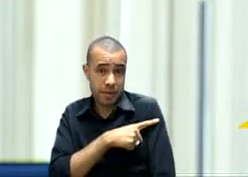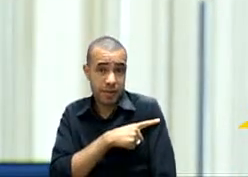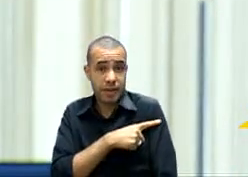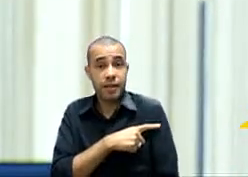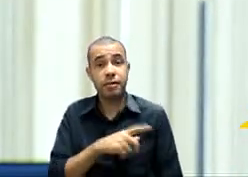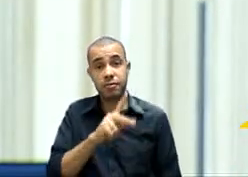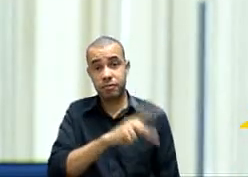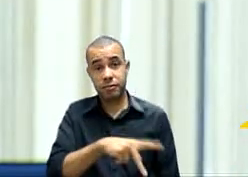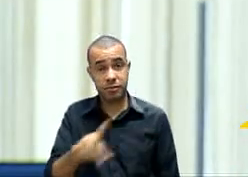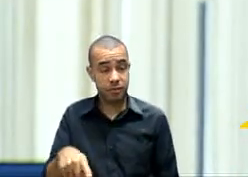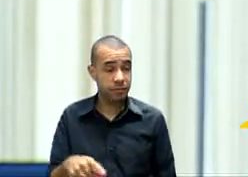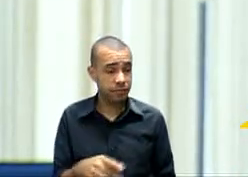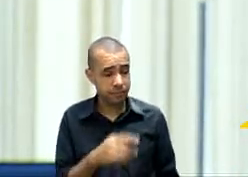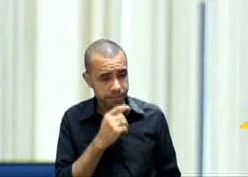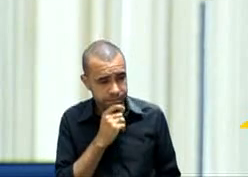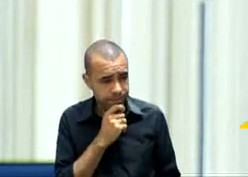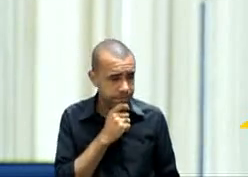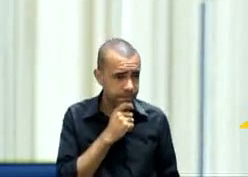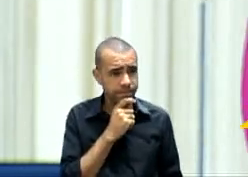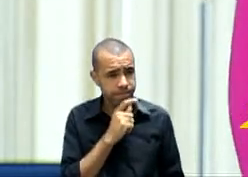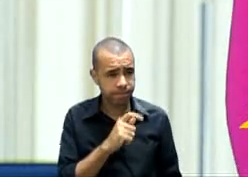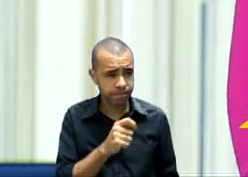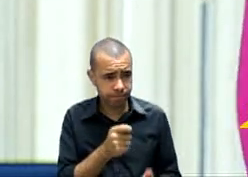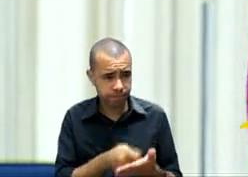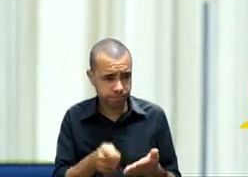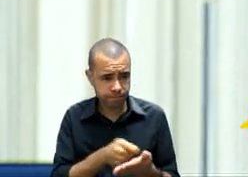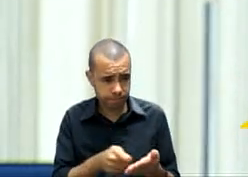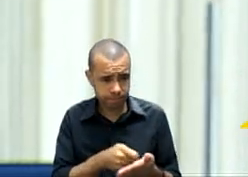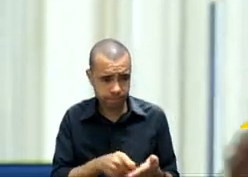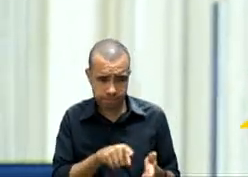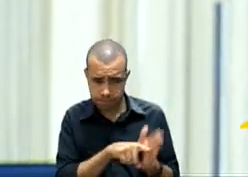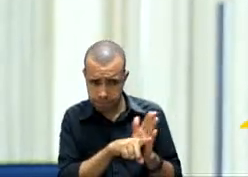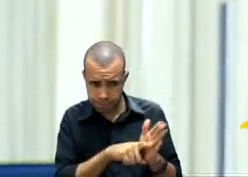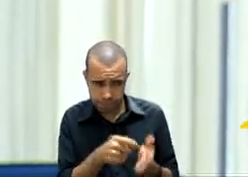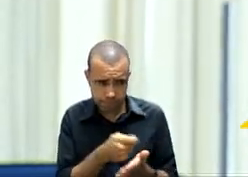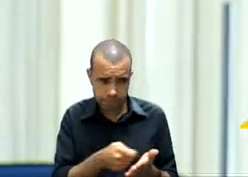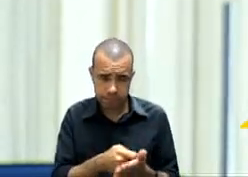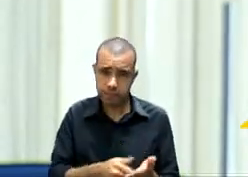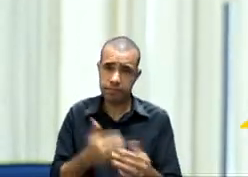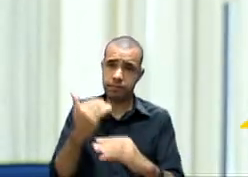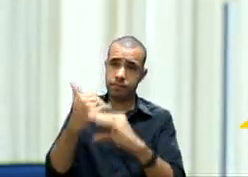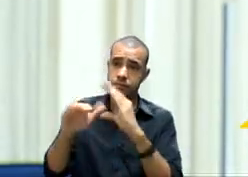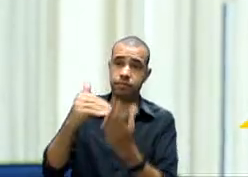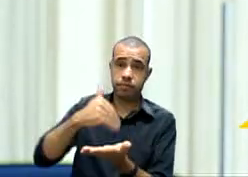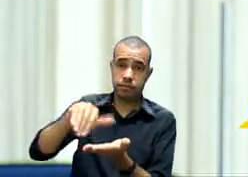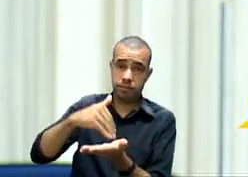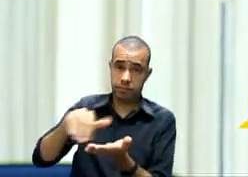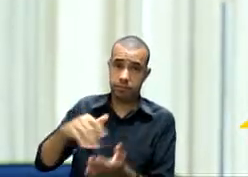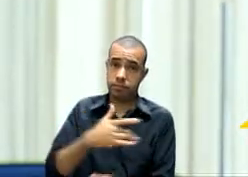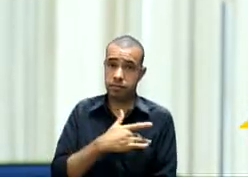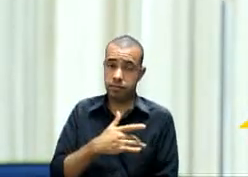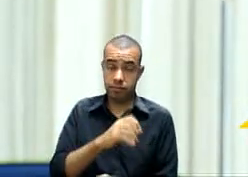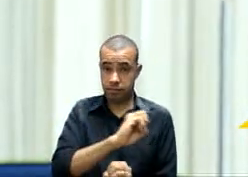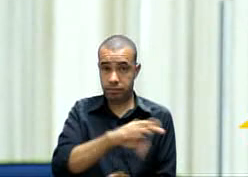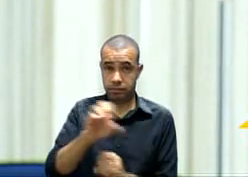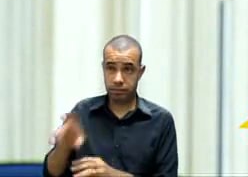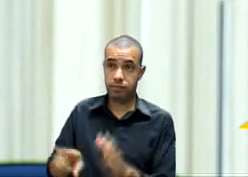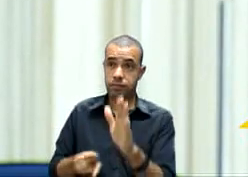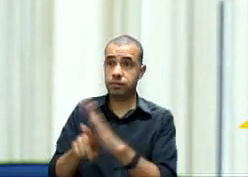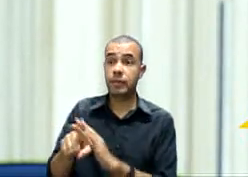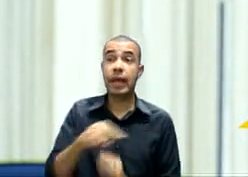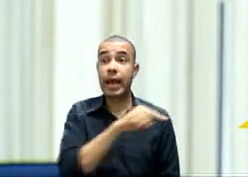fez uma recomendação à Secretaria da Educação, dizendo que a criança precisaria passar com um